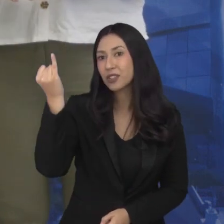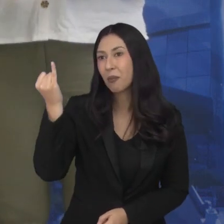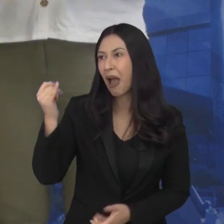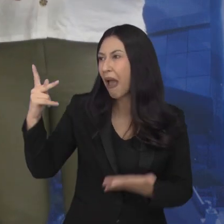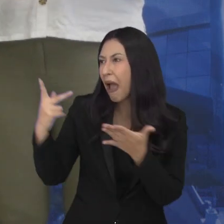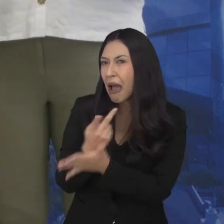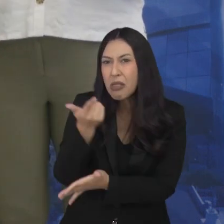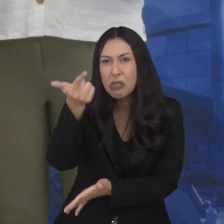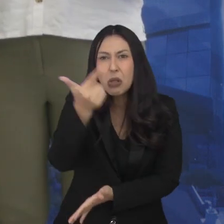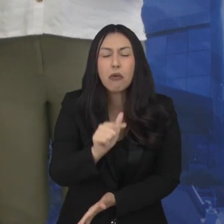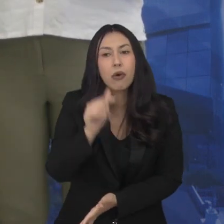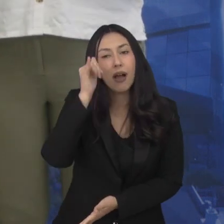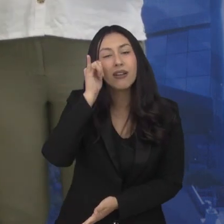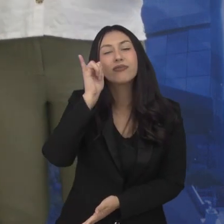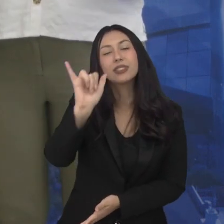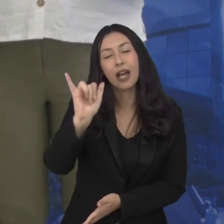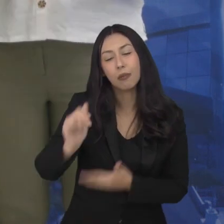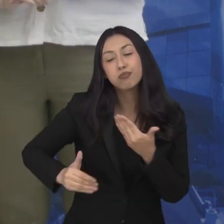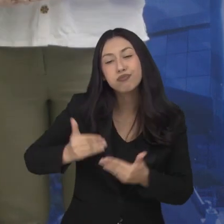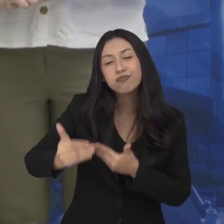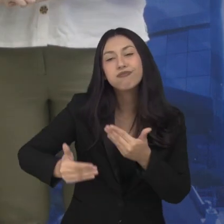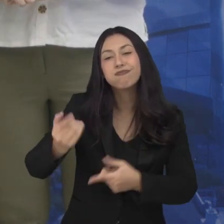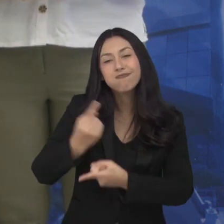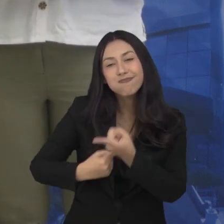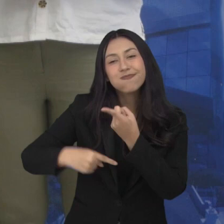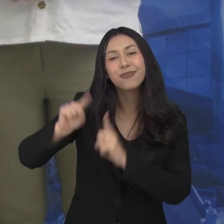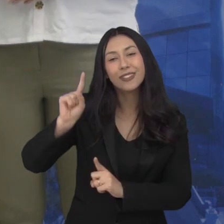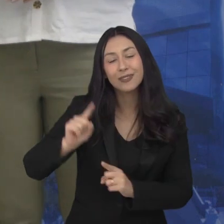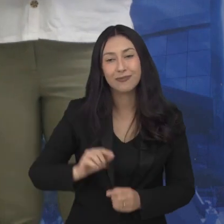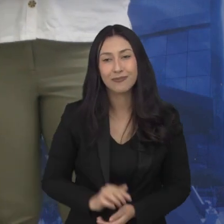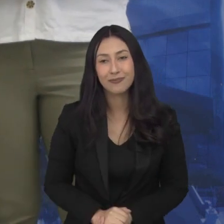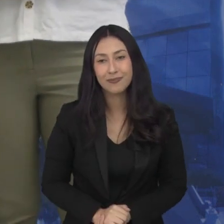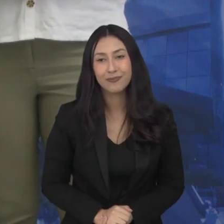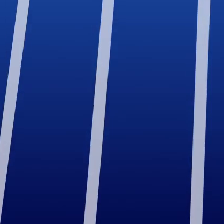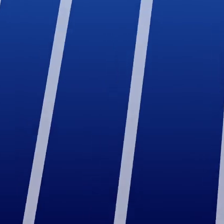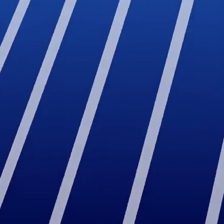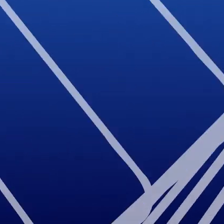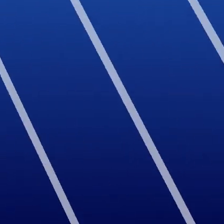né? E aí a gente segue nesse caminho para a reparação histórica. De volta ao estúdio.